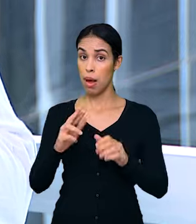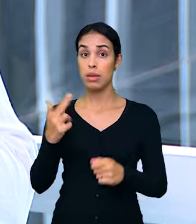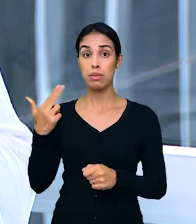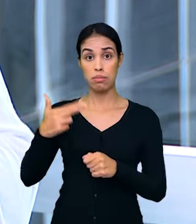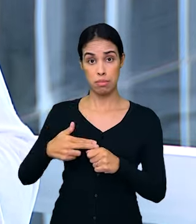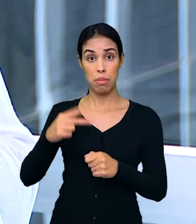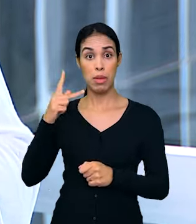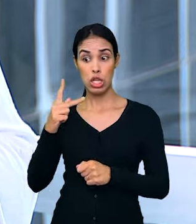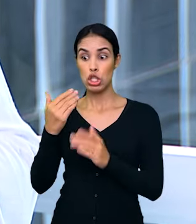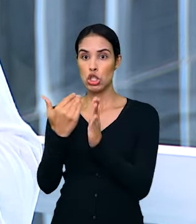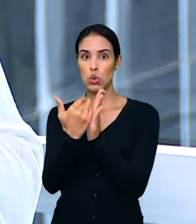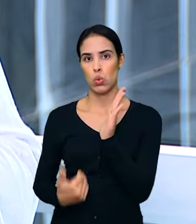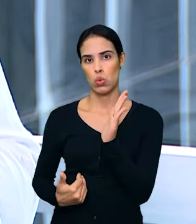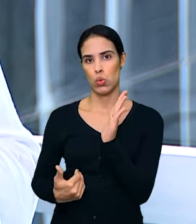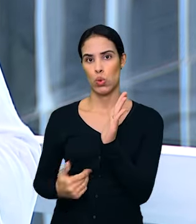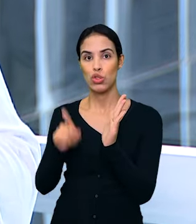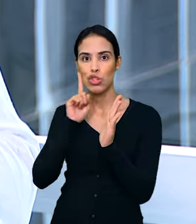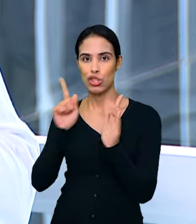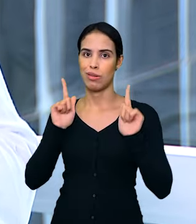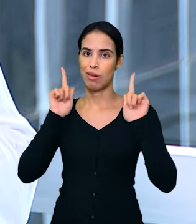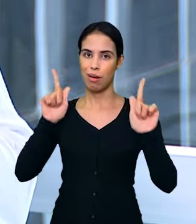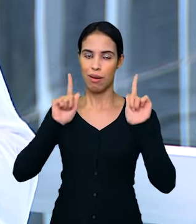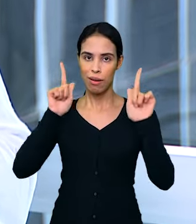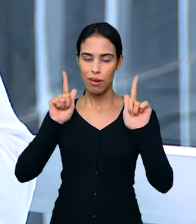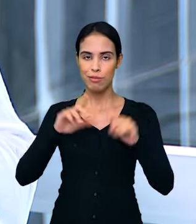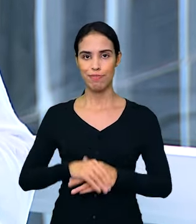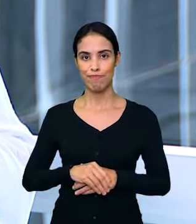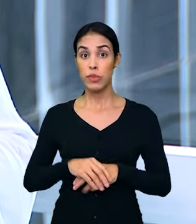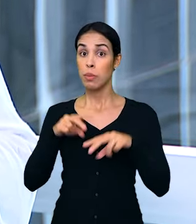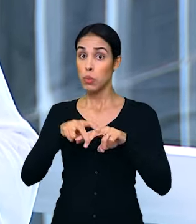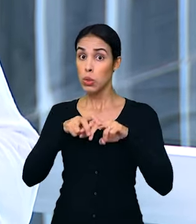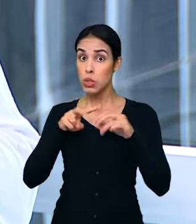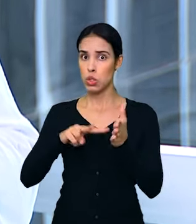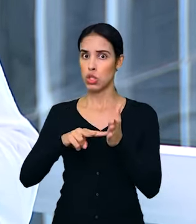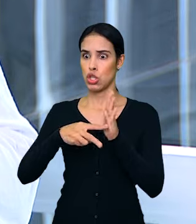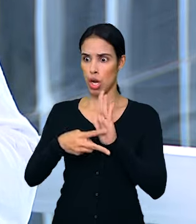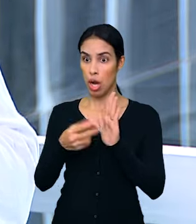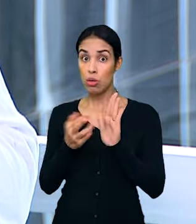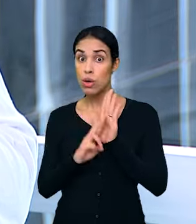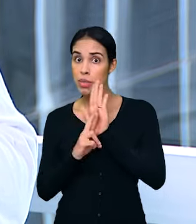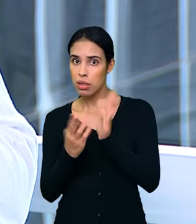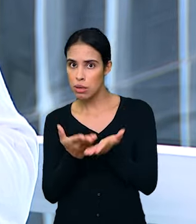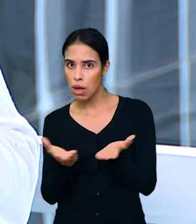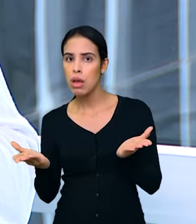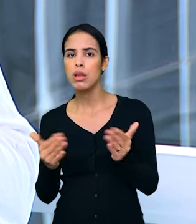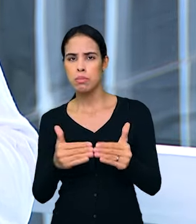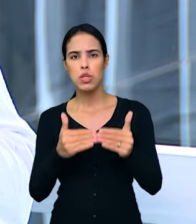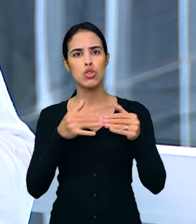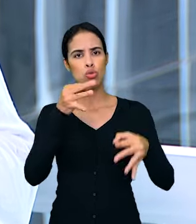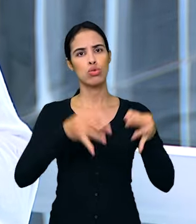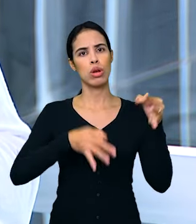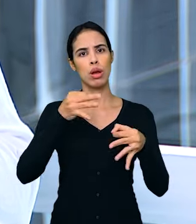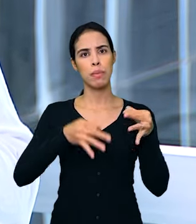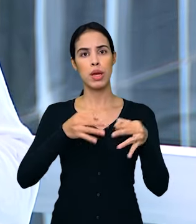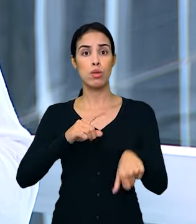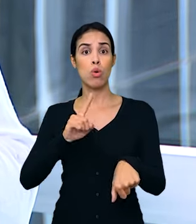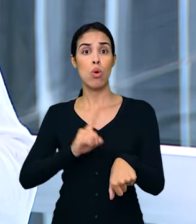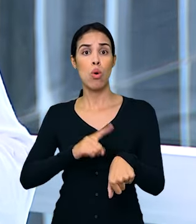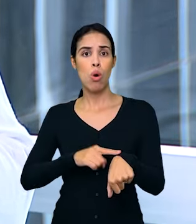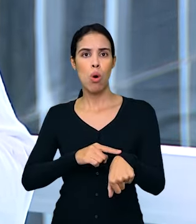Petrobras fez o desconto do período não trabalhado. Por isso, a entidade sindical pediu à Justiça do Trabalho a devolução